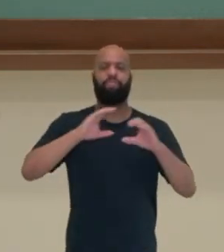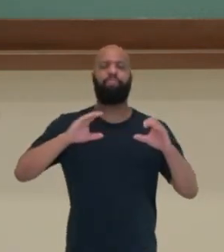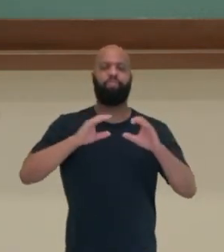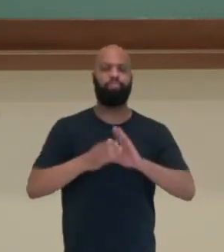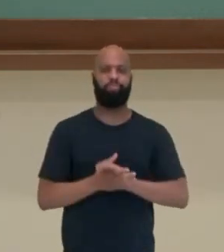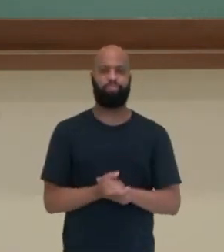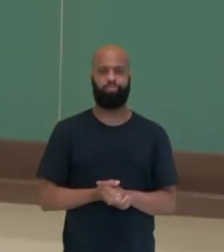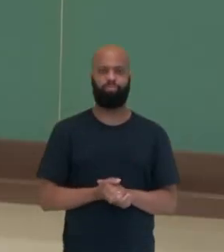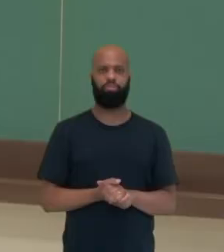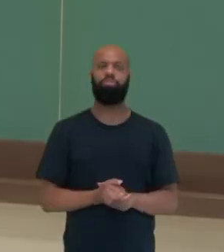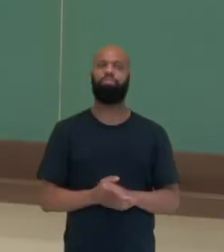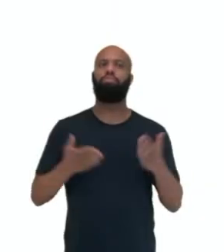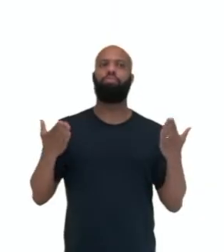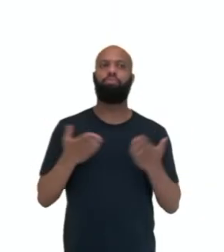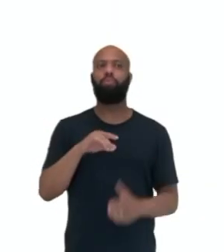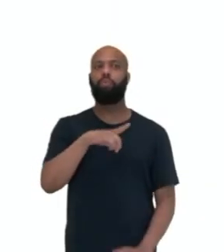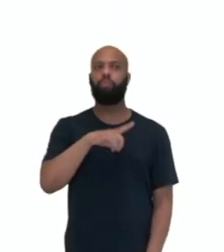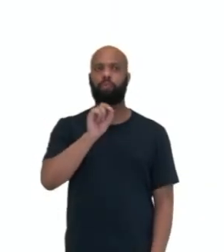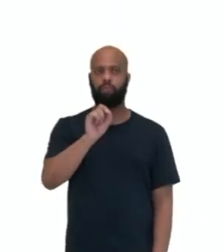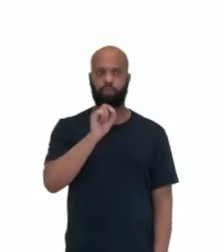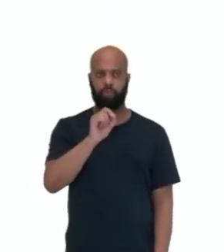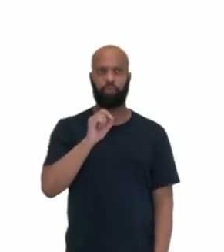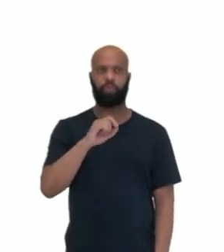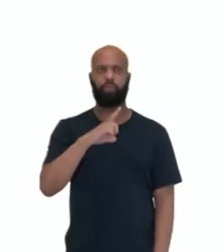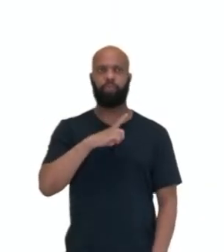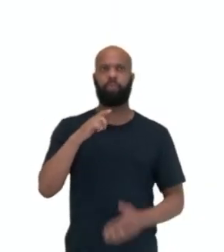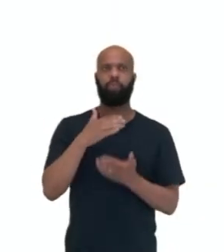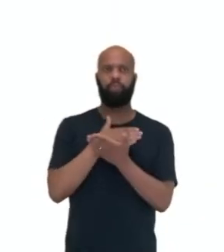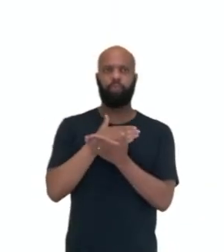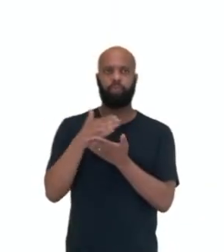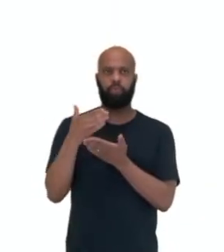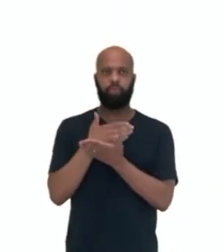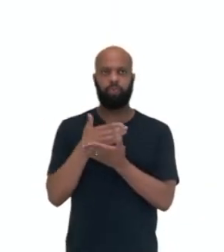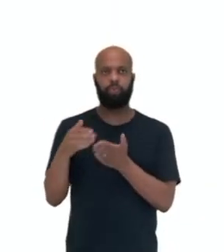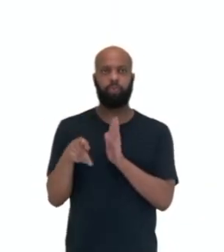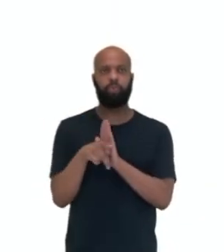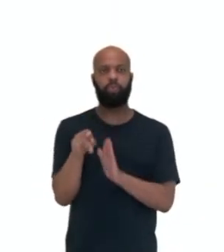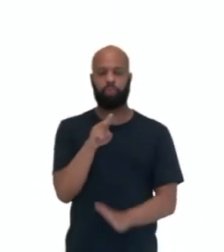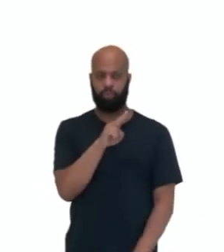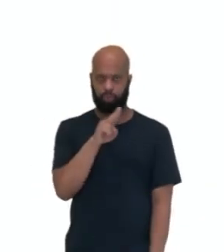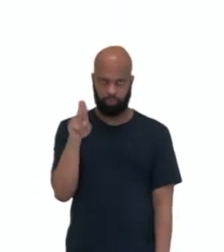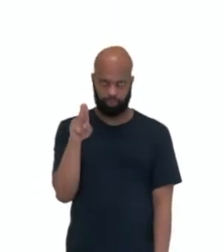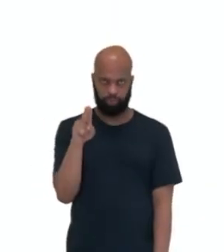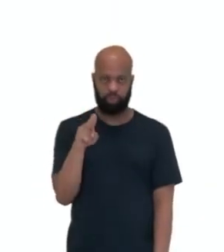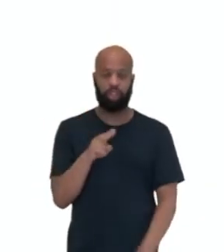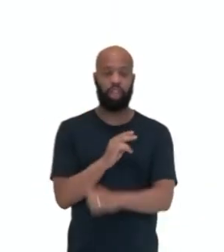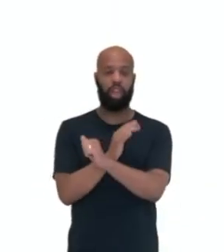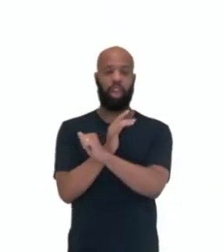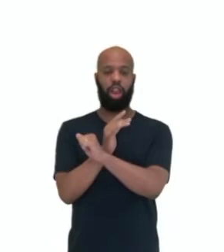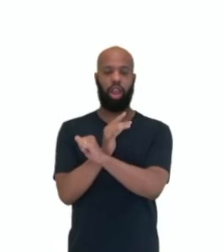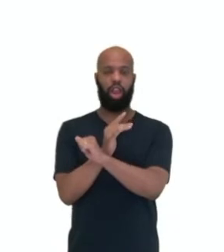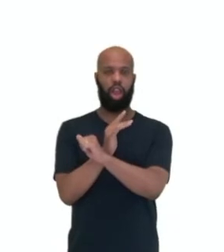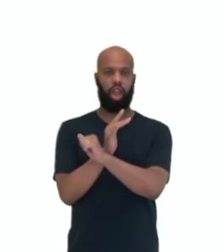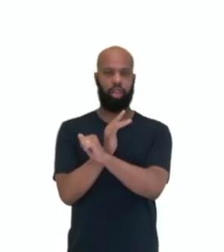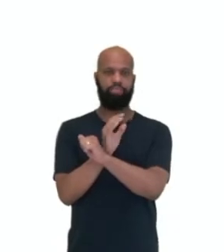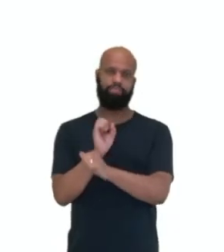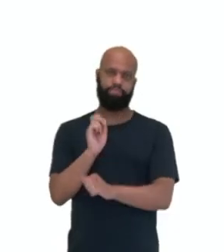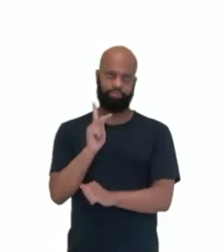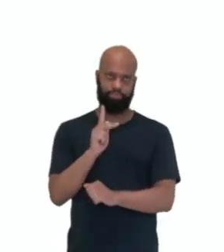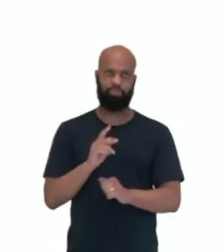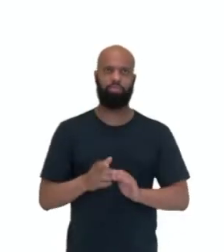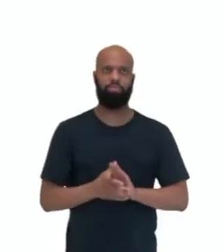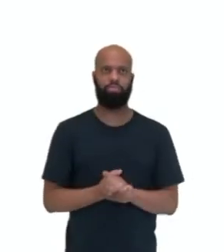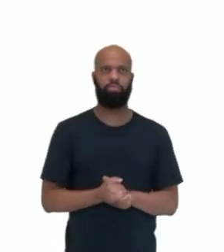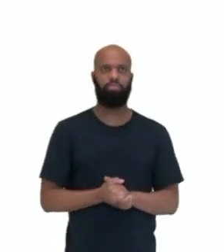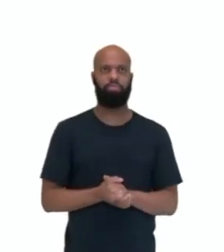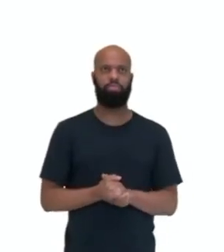lá. Então, nós temos aqui, olha, começamos pelo nome. É um ácido, né? Evidentemente.